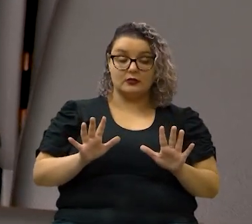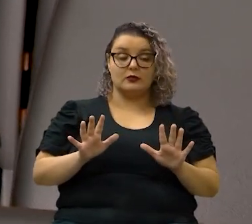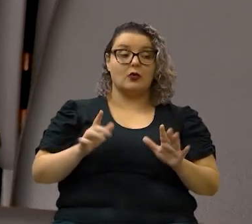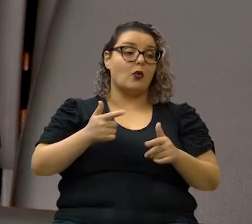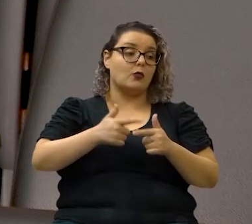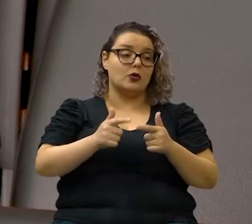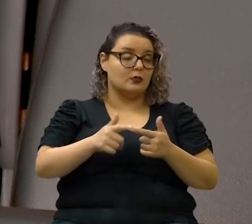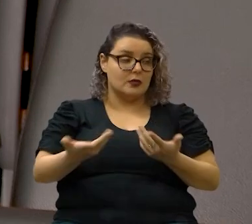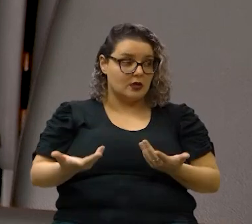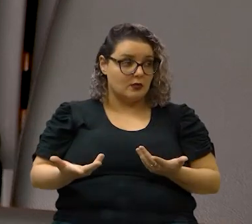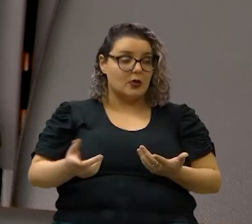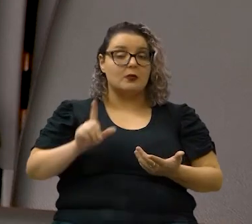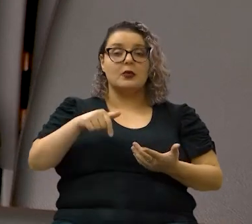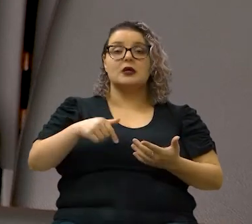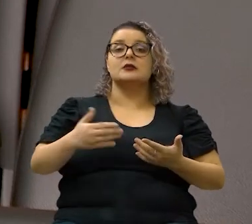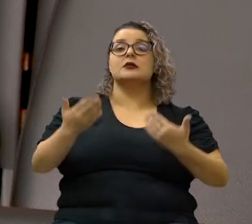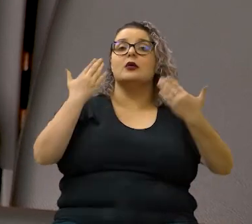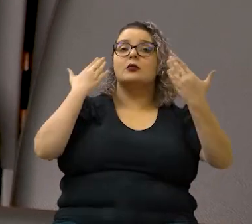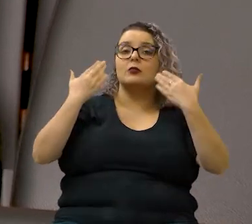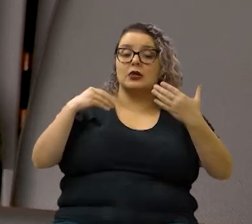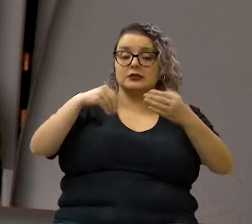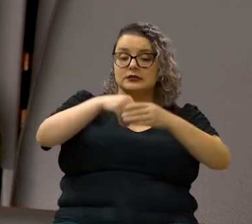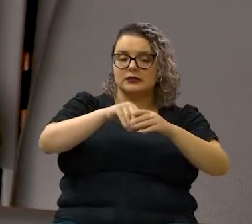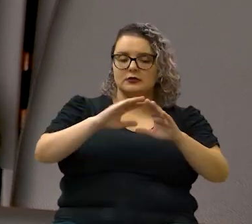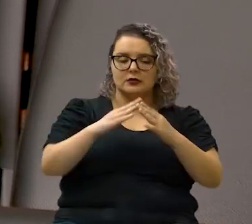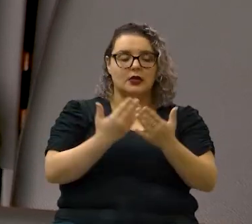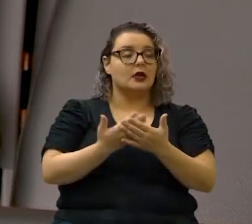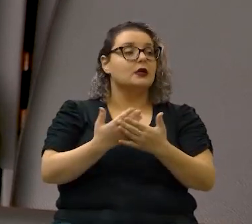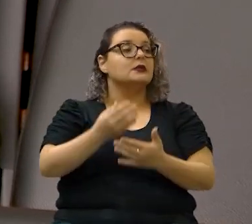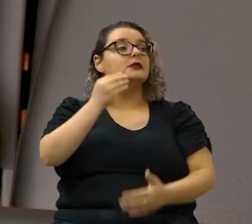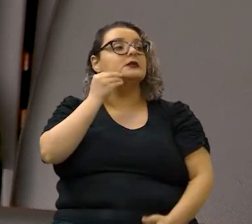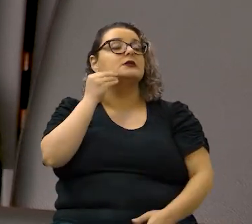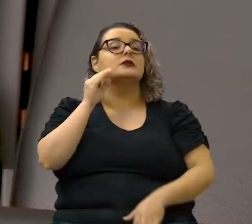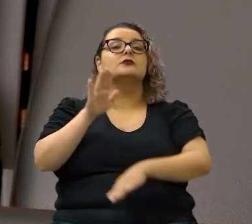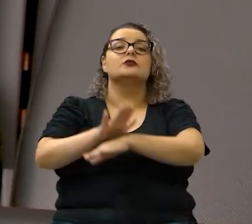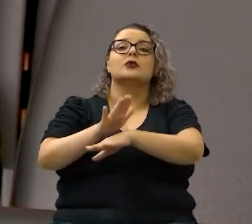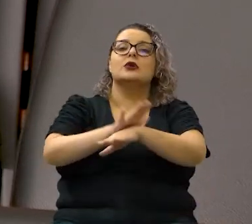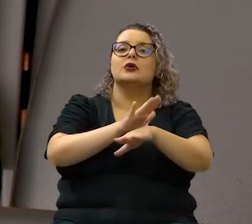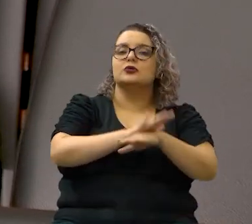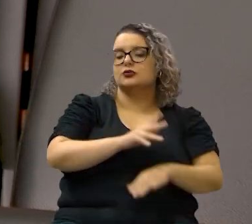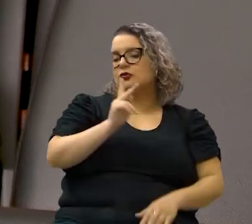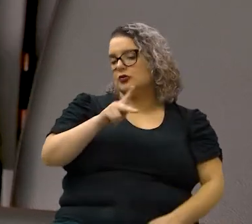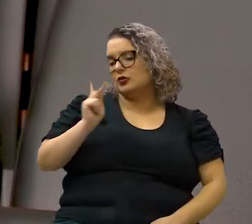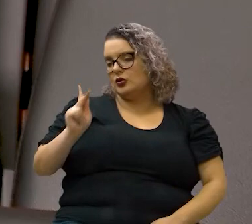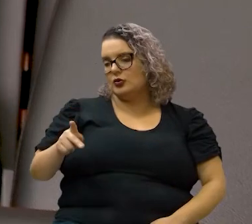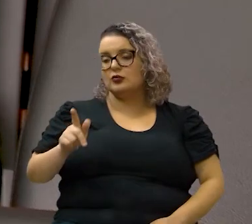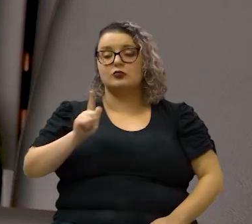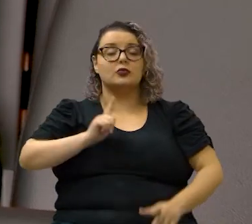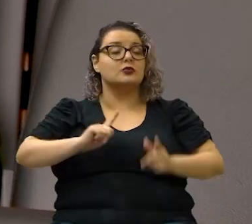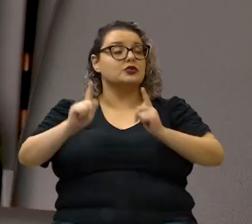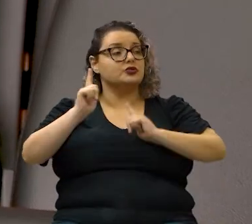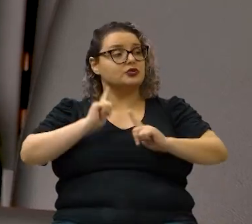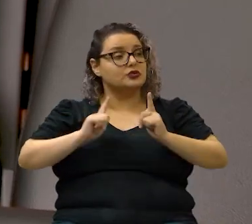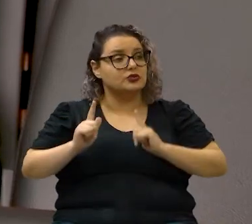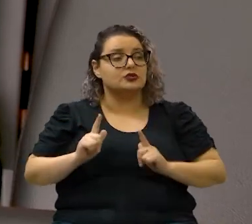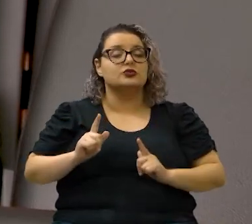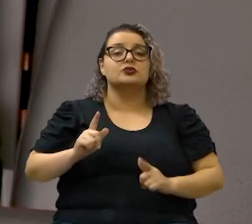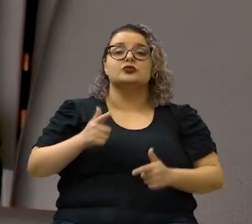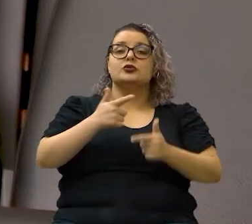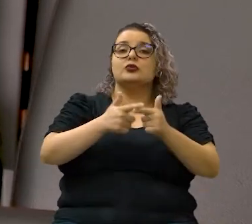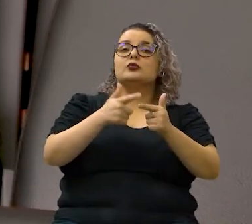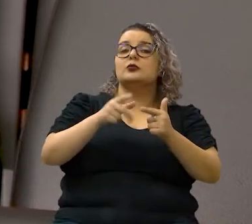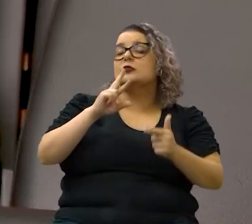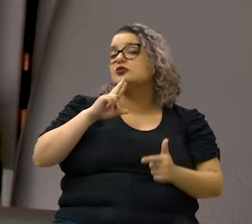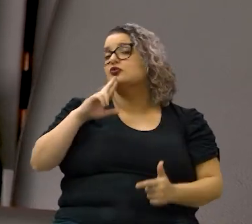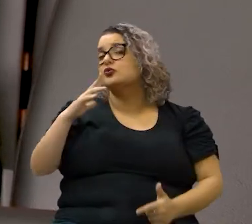mas sim o psicólogo que atua no ambiente escolar, tentando auxiliar e orientar professores e gestores na